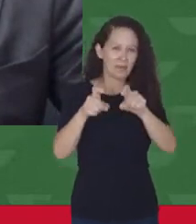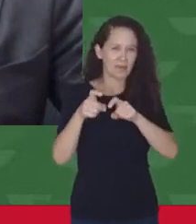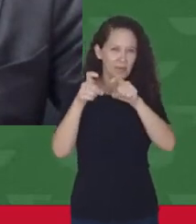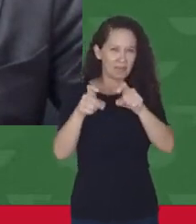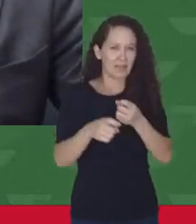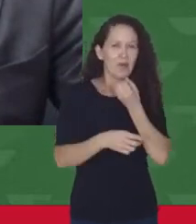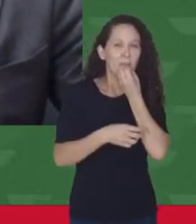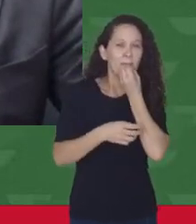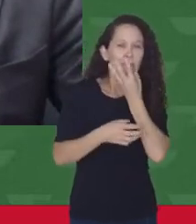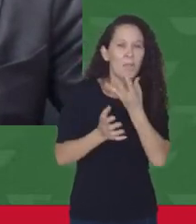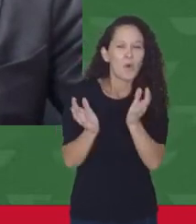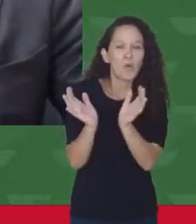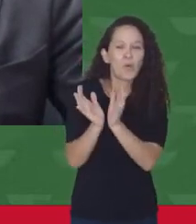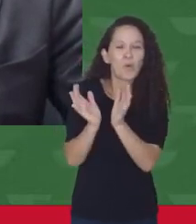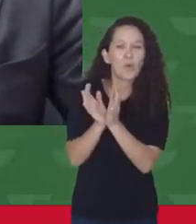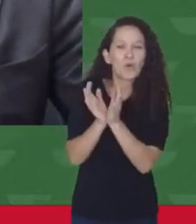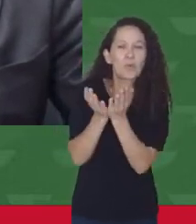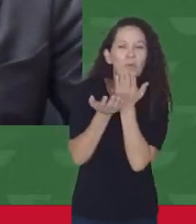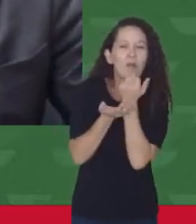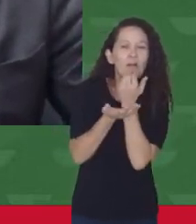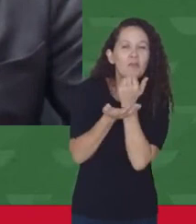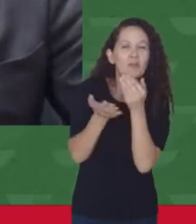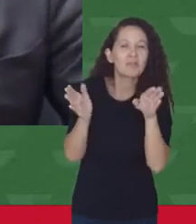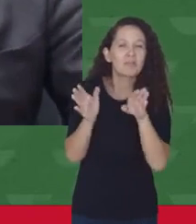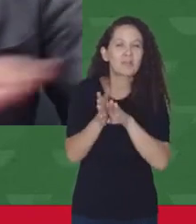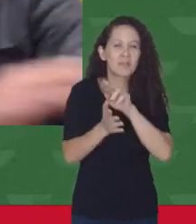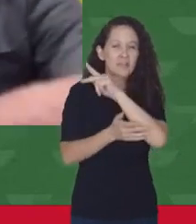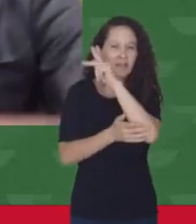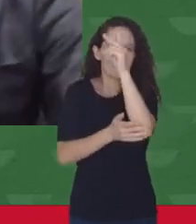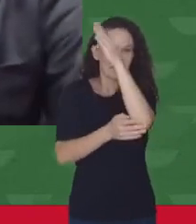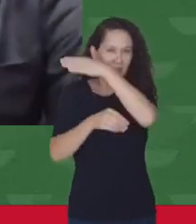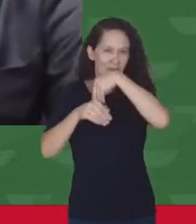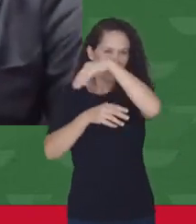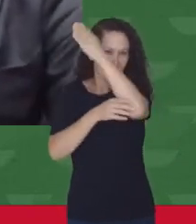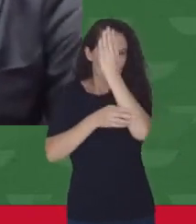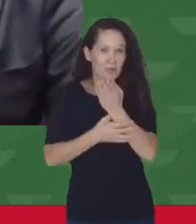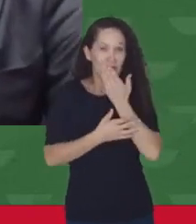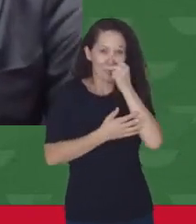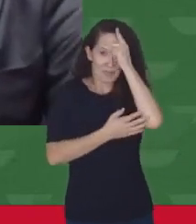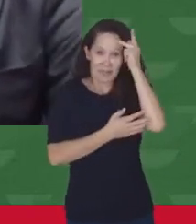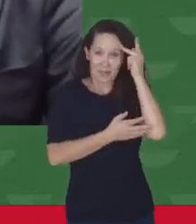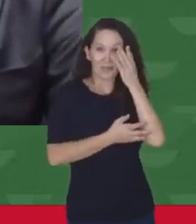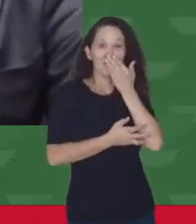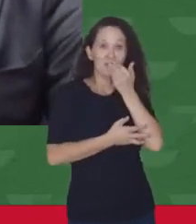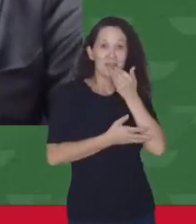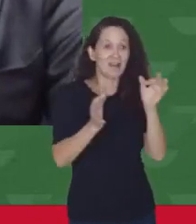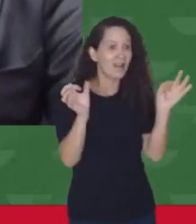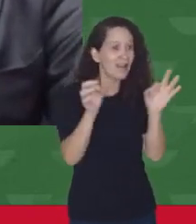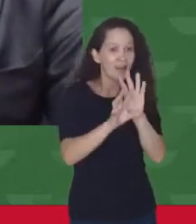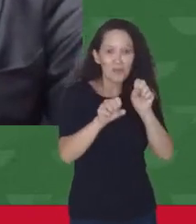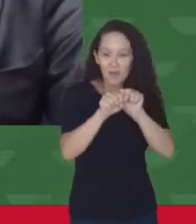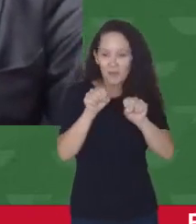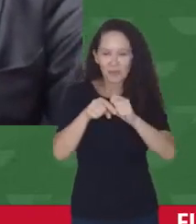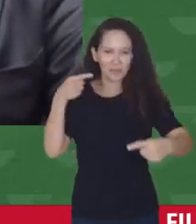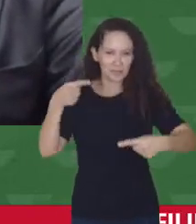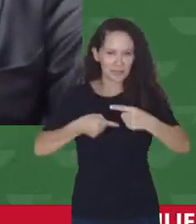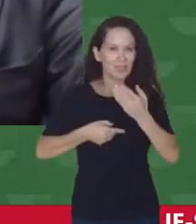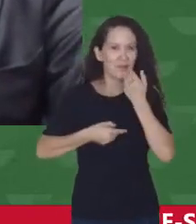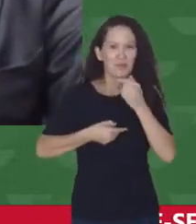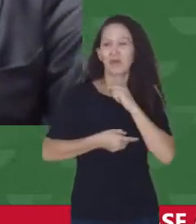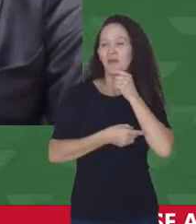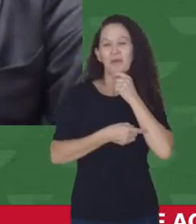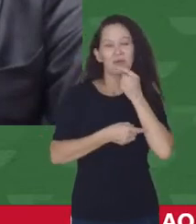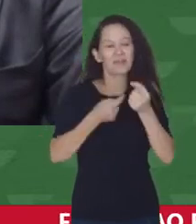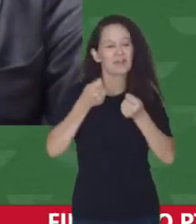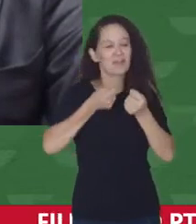produzem boa parte dos alimentos que chegam na mesa dos brasileiros. Também desmontamos essas políticas. Então, nos alimentos você não consegue